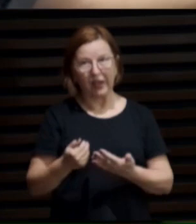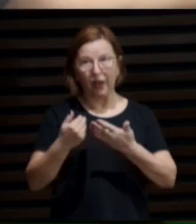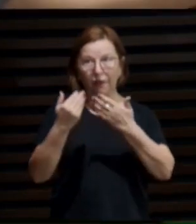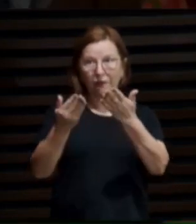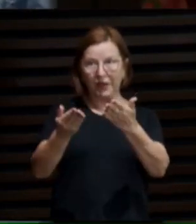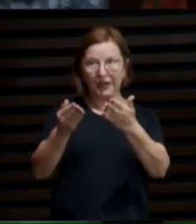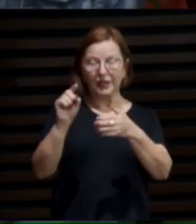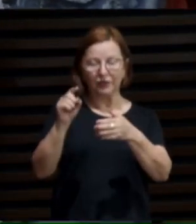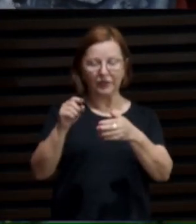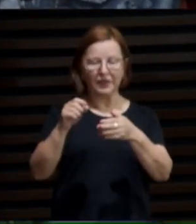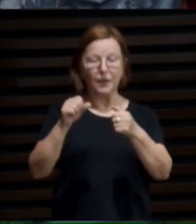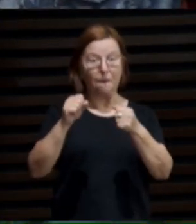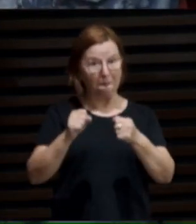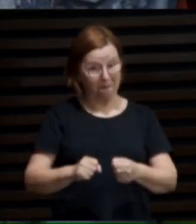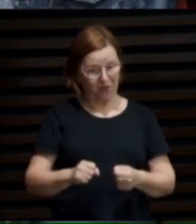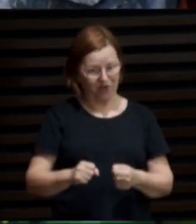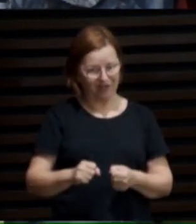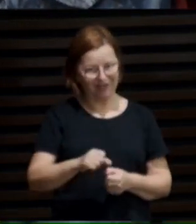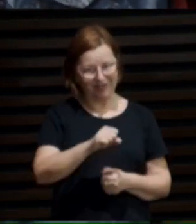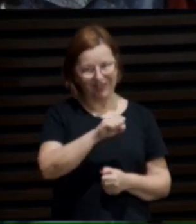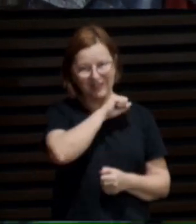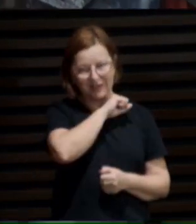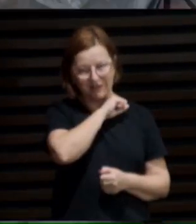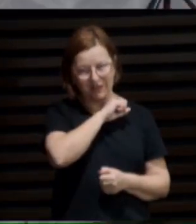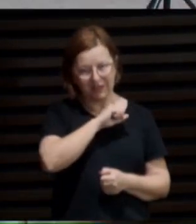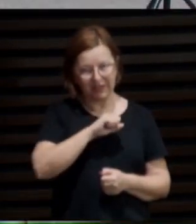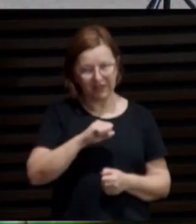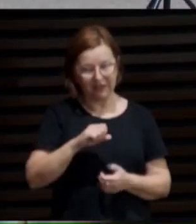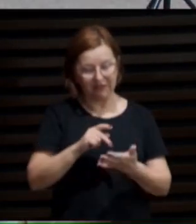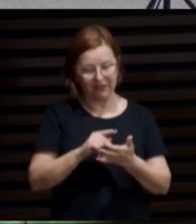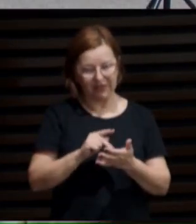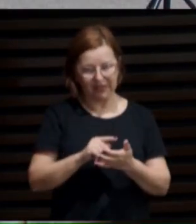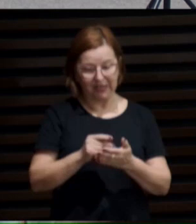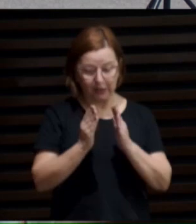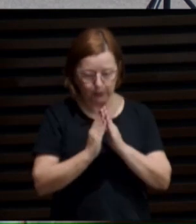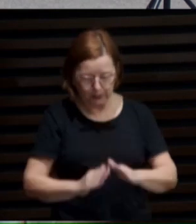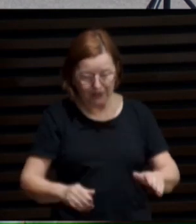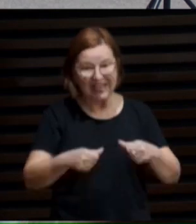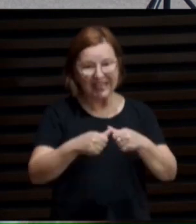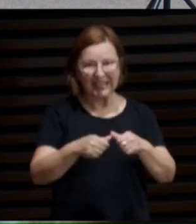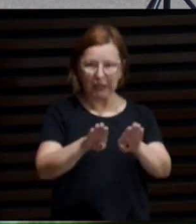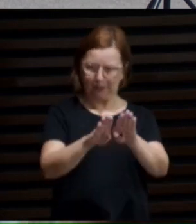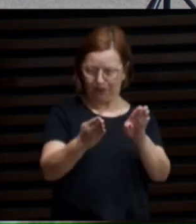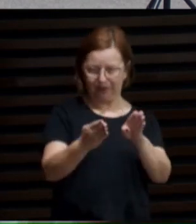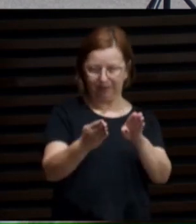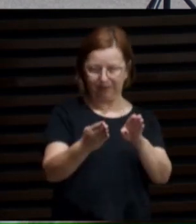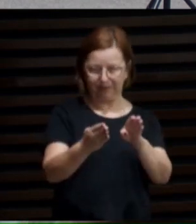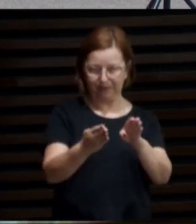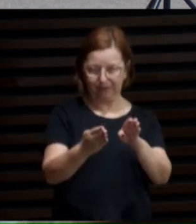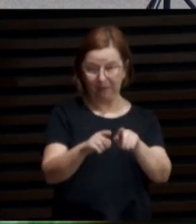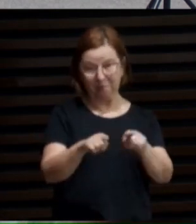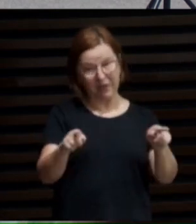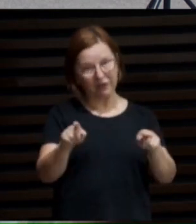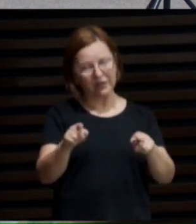de sacrificá-la como verdadeira adoração está à porta. Mas você vai ter que